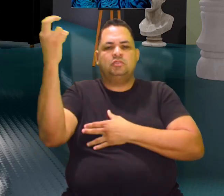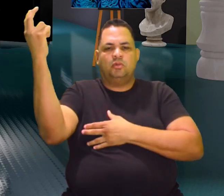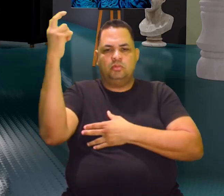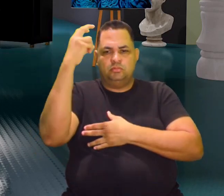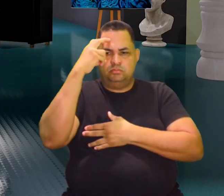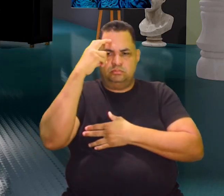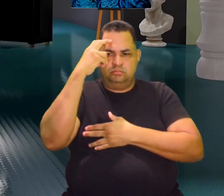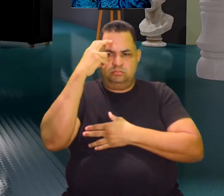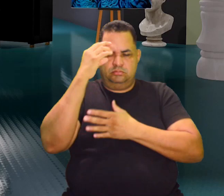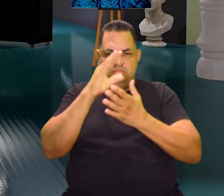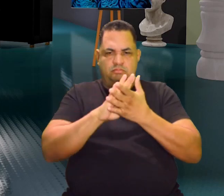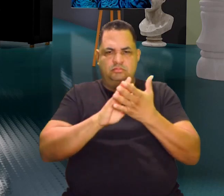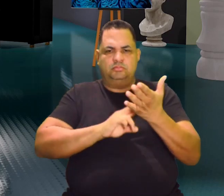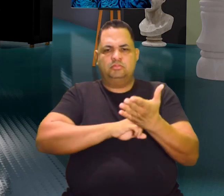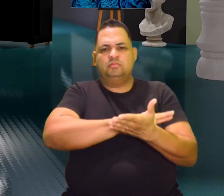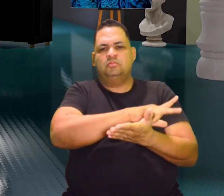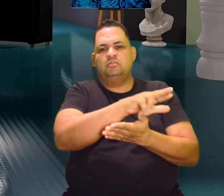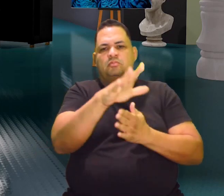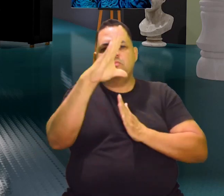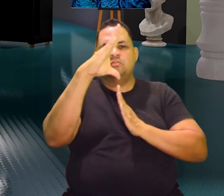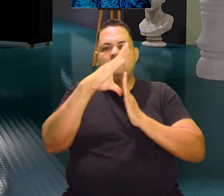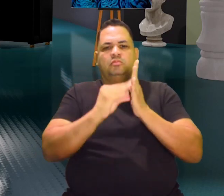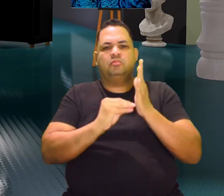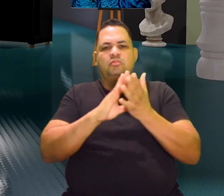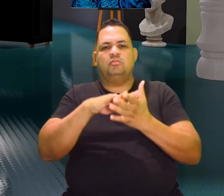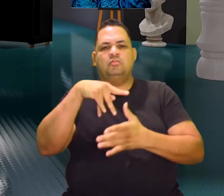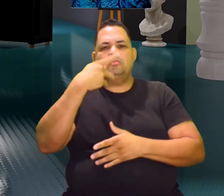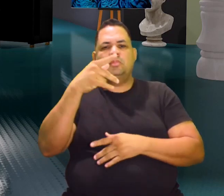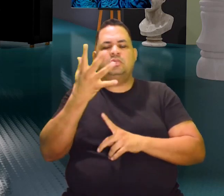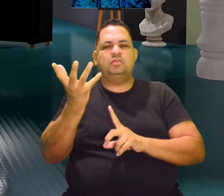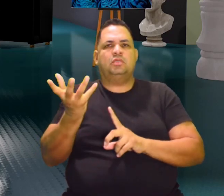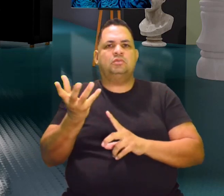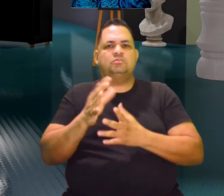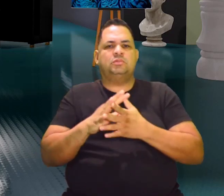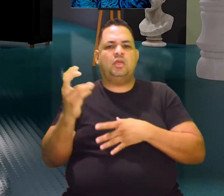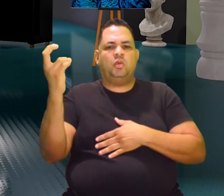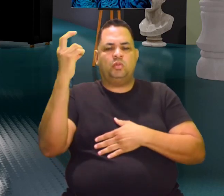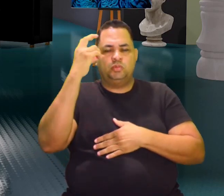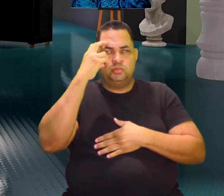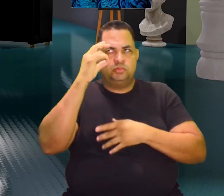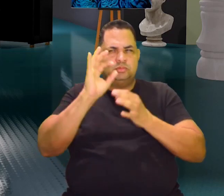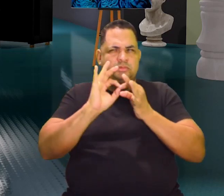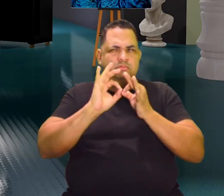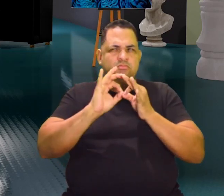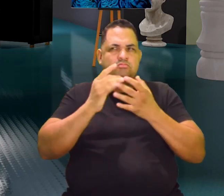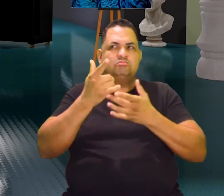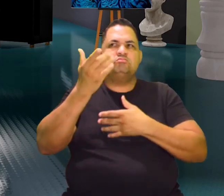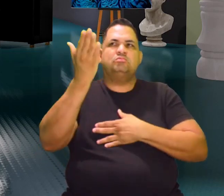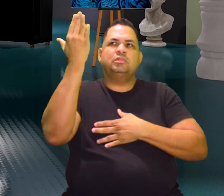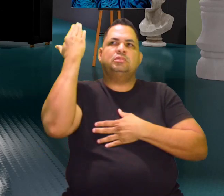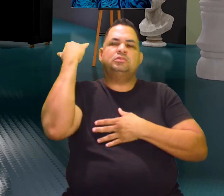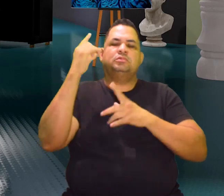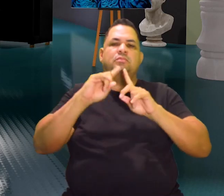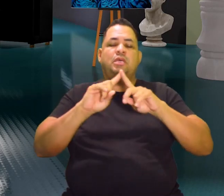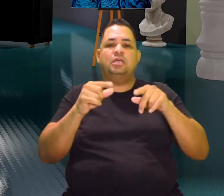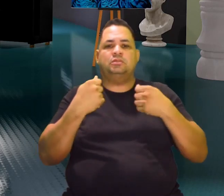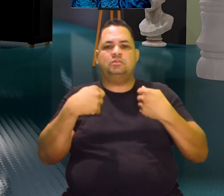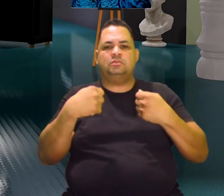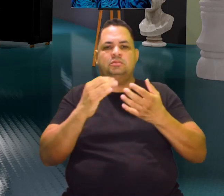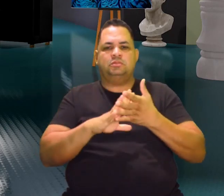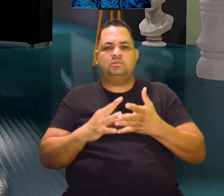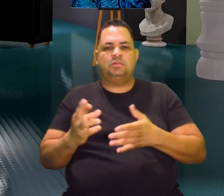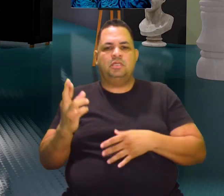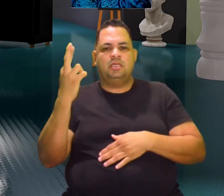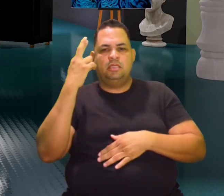certo? Então, muitos conteúdos falam das culturas mais distantes, mas nada impede que possamos também refletir sobre a nossa